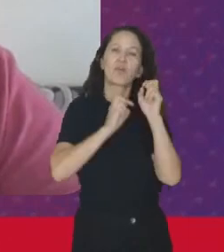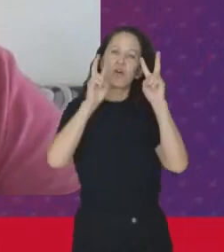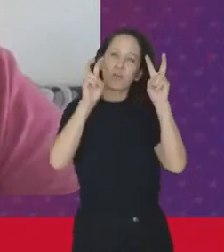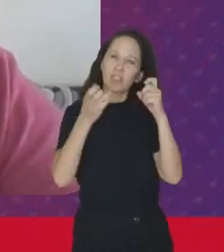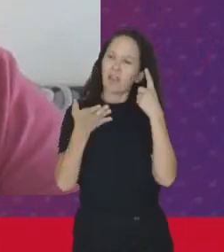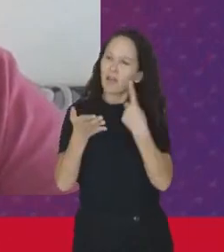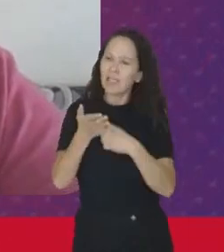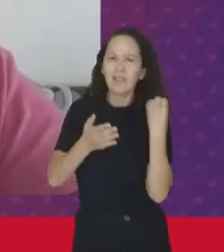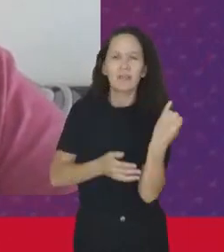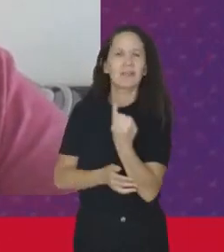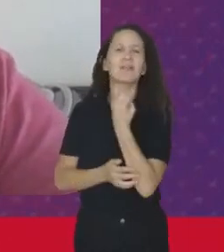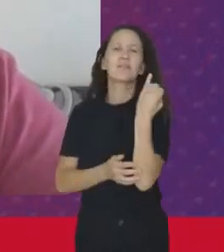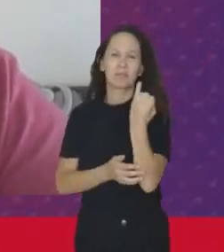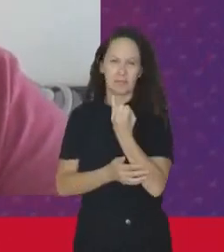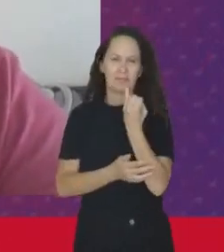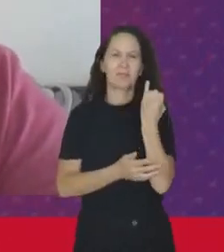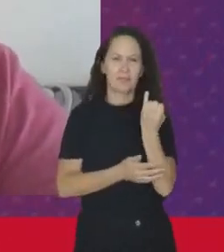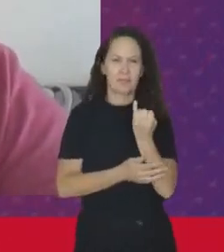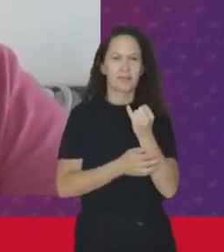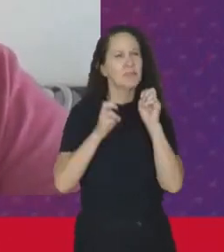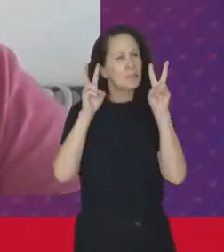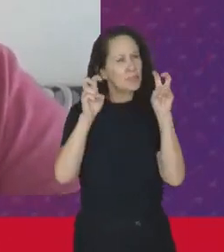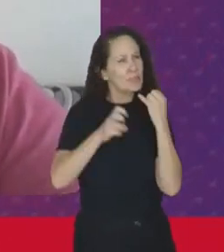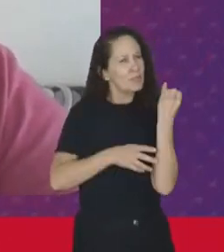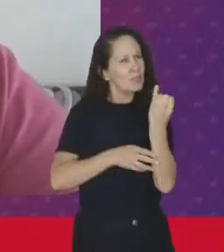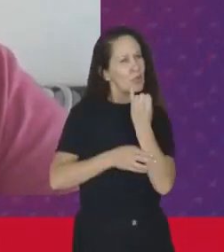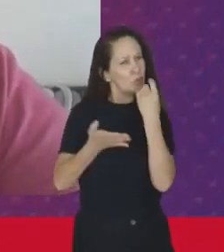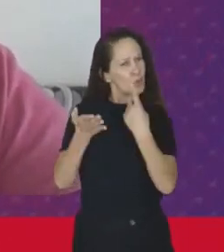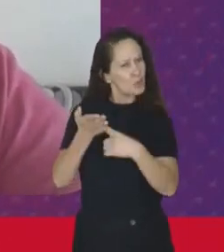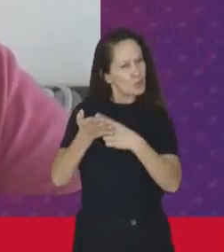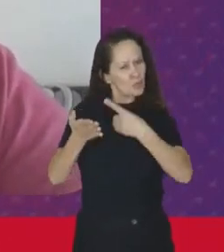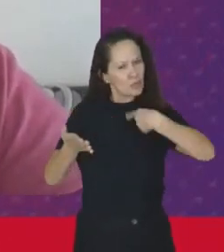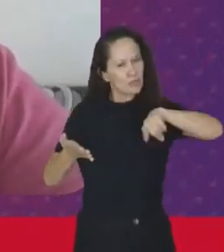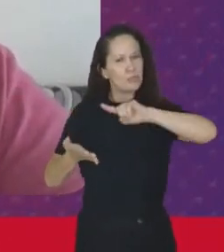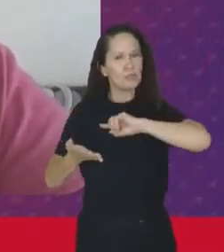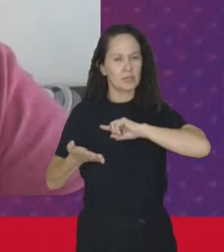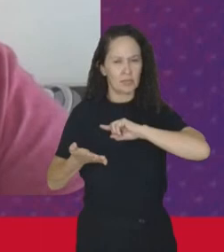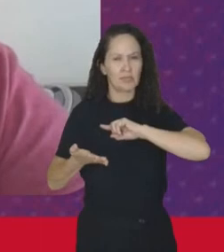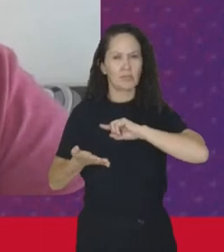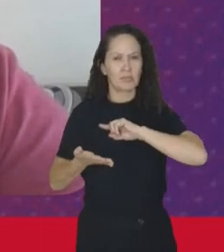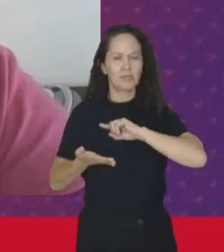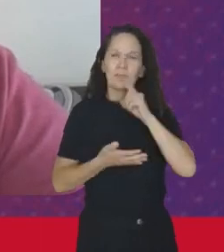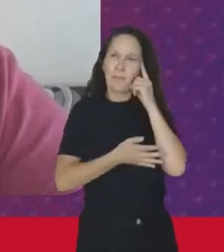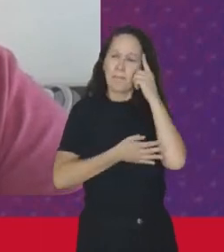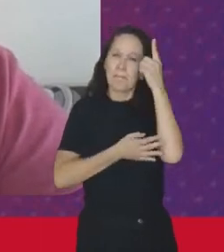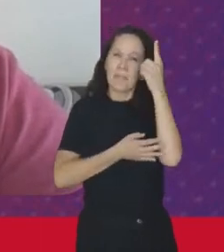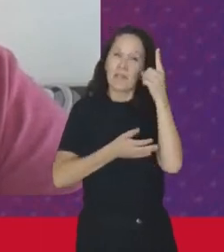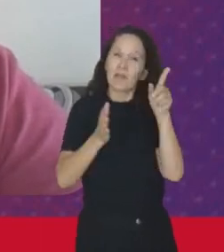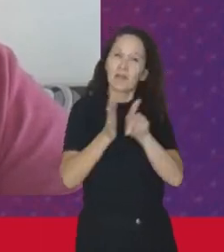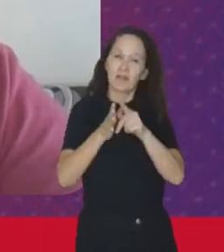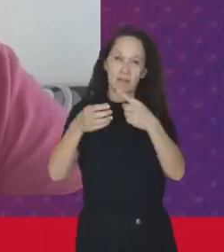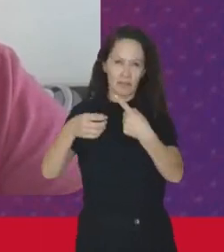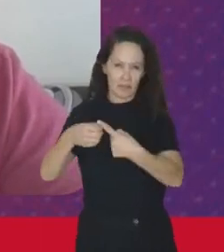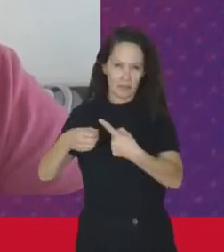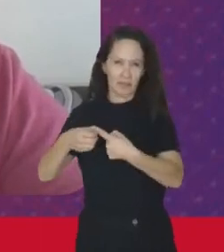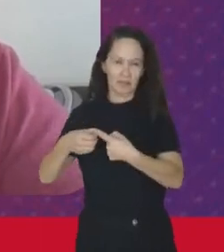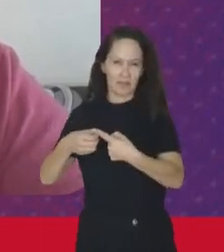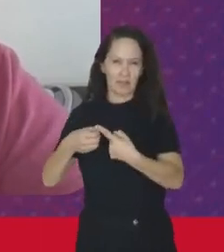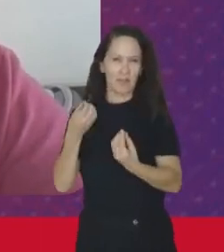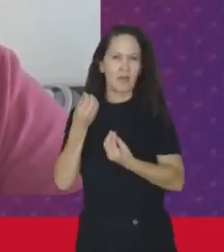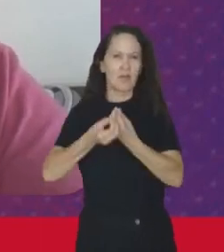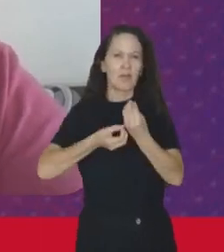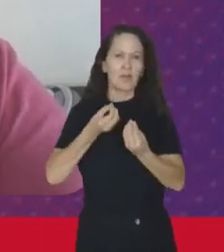uma agenda importante para pensar as cidades, né? Como